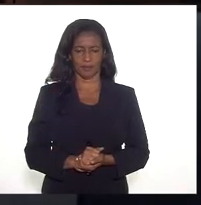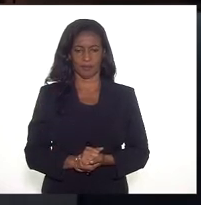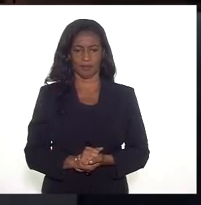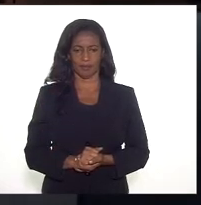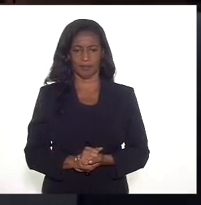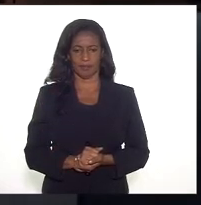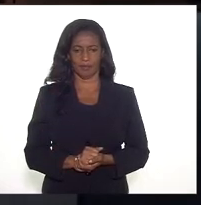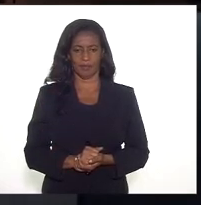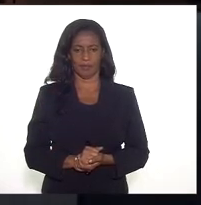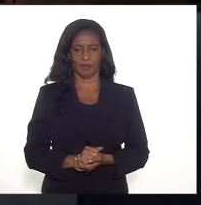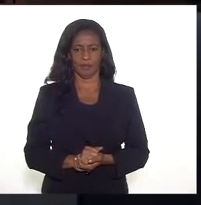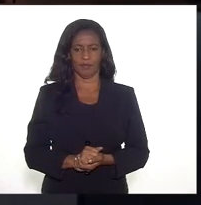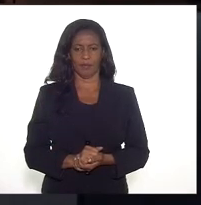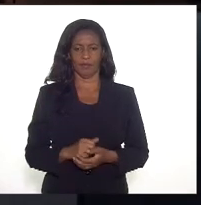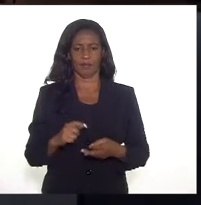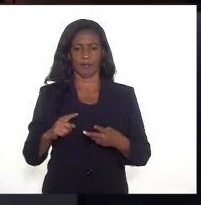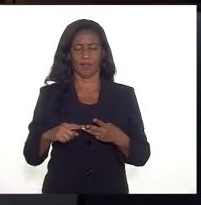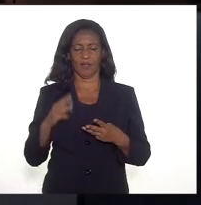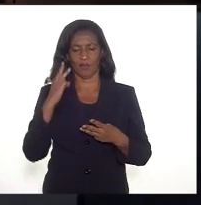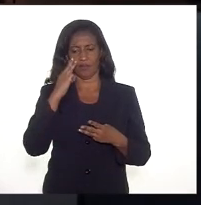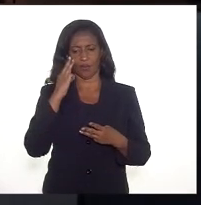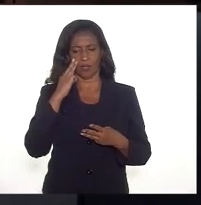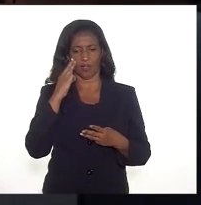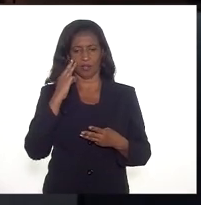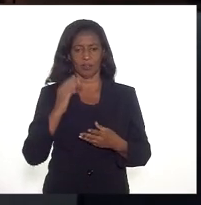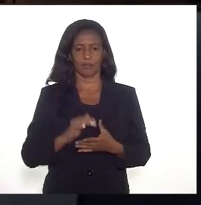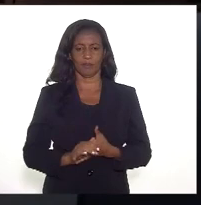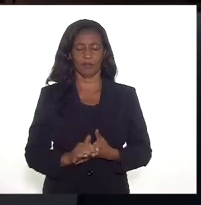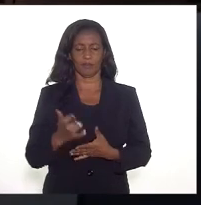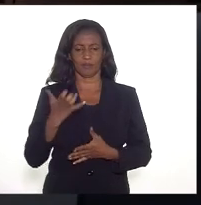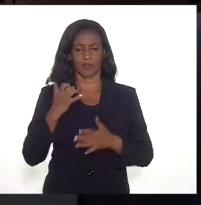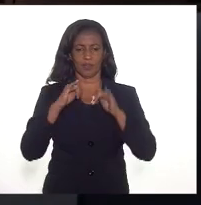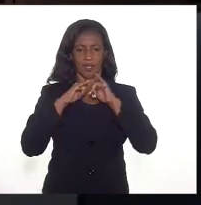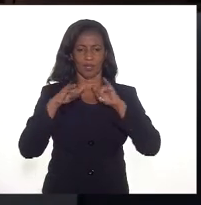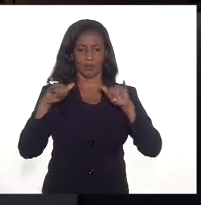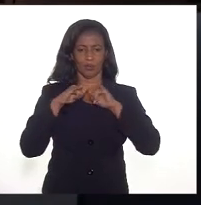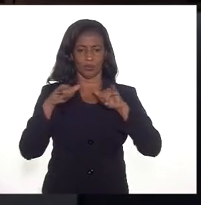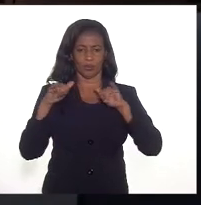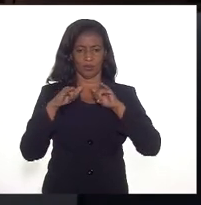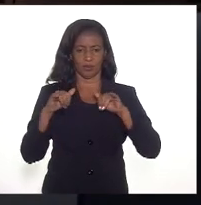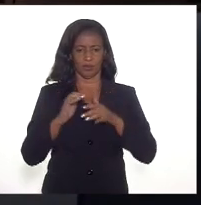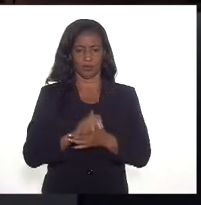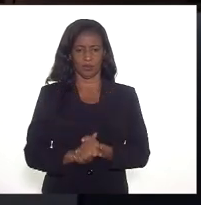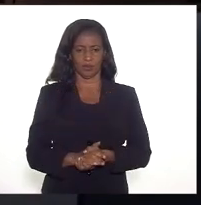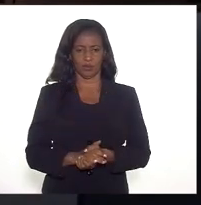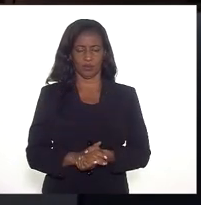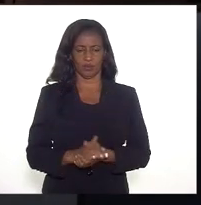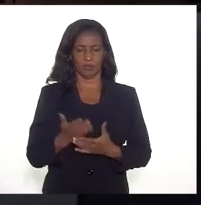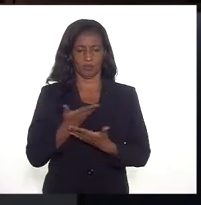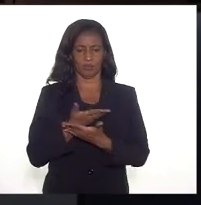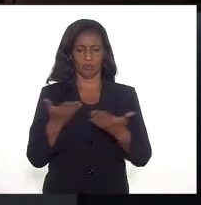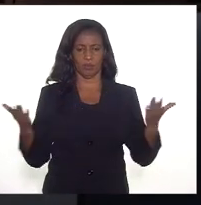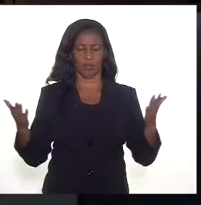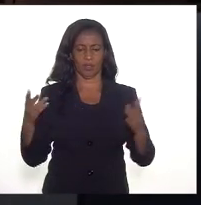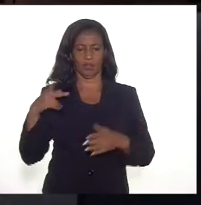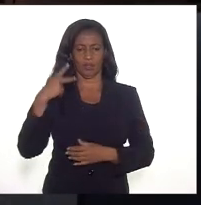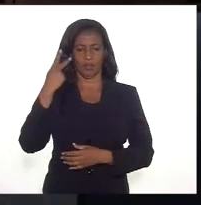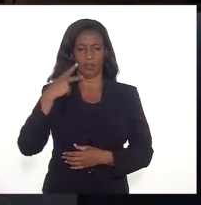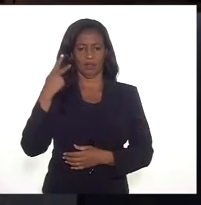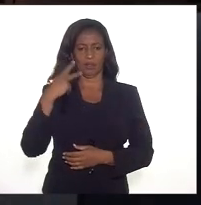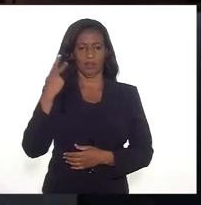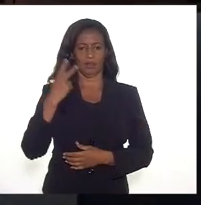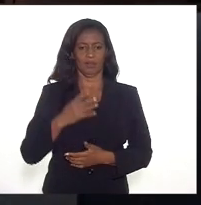o deputado Valdec, queria anunciar para os senhores parlamentares,